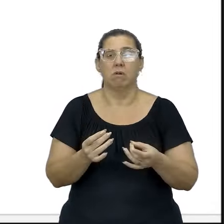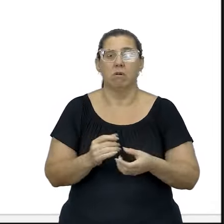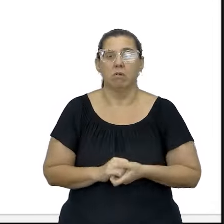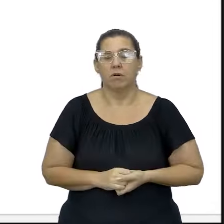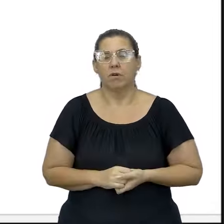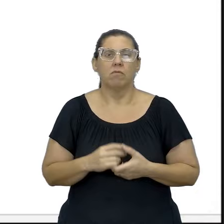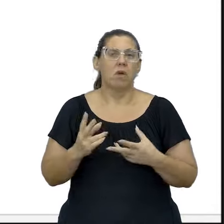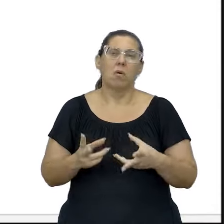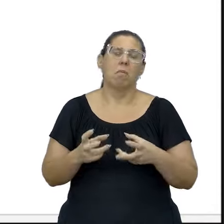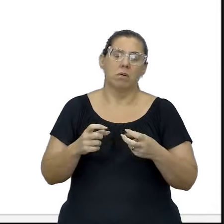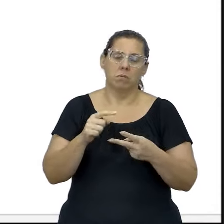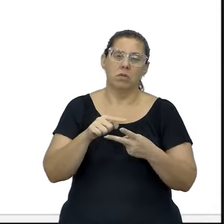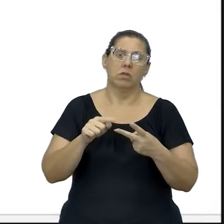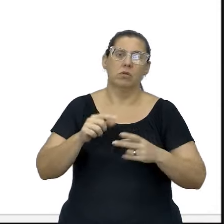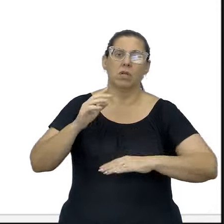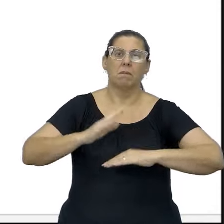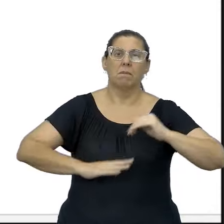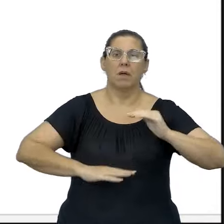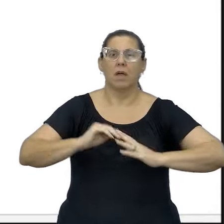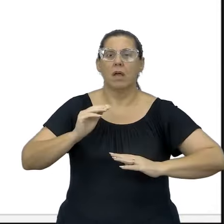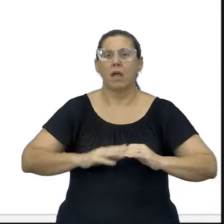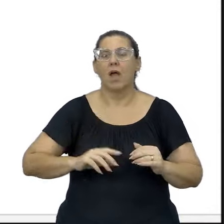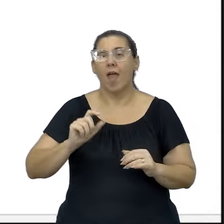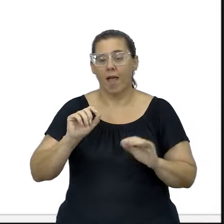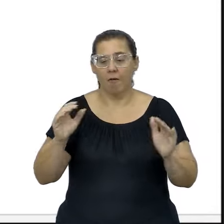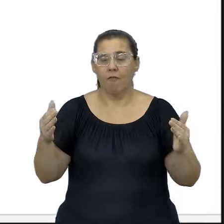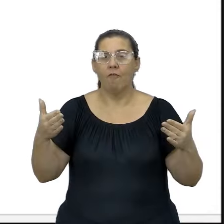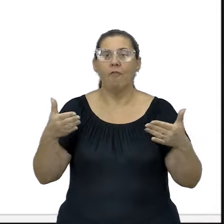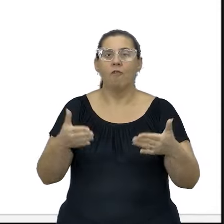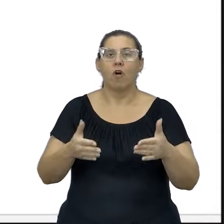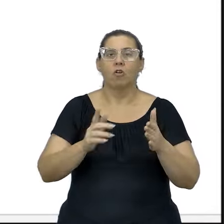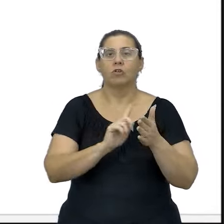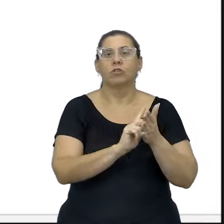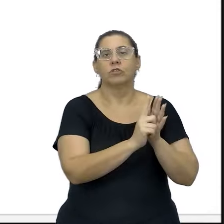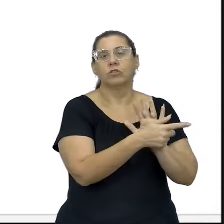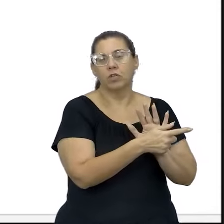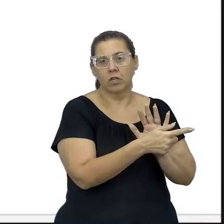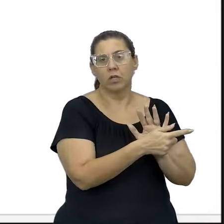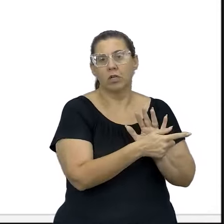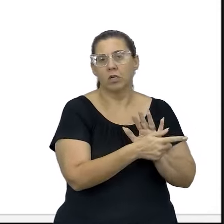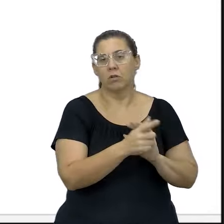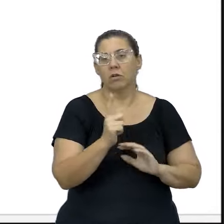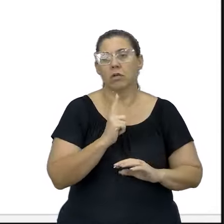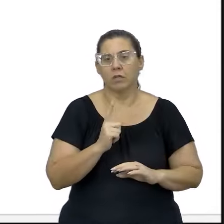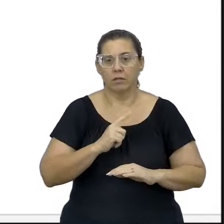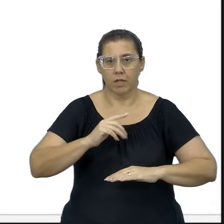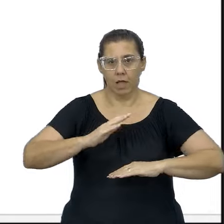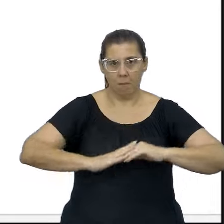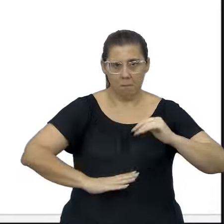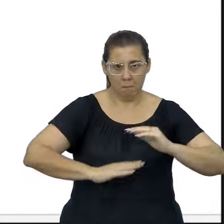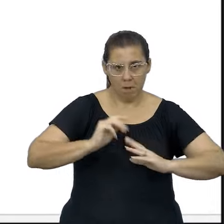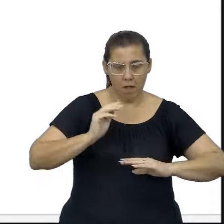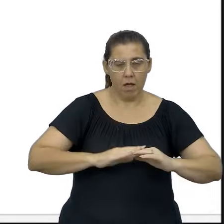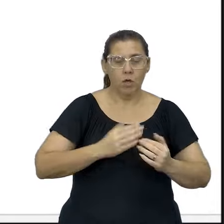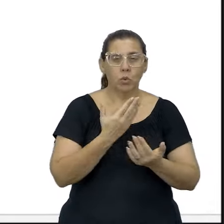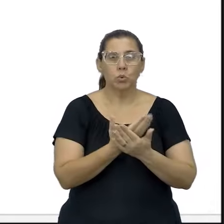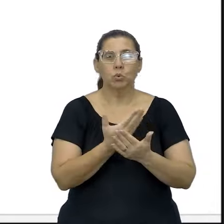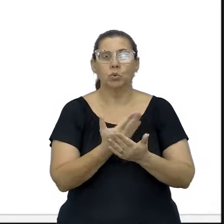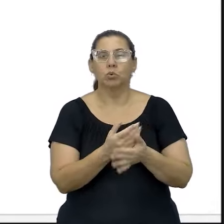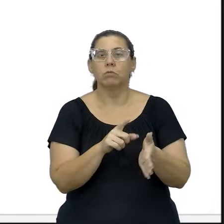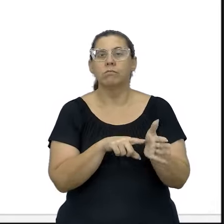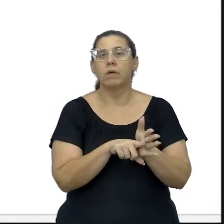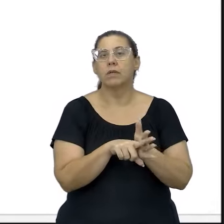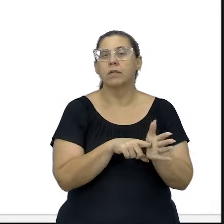podemos notar nessas 2 habilidades é que elas focalizam os gêneros, né, que circulam aí nas práticas de estudo e